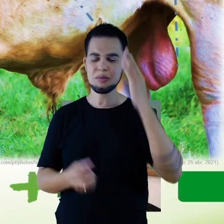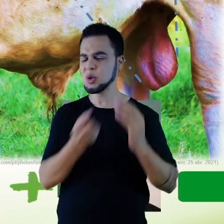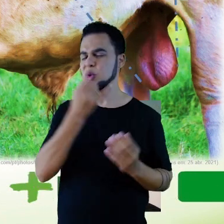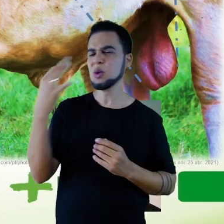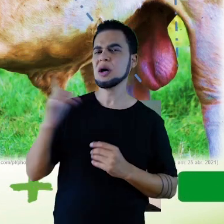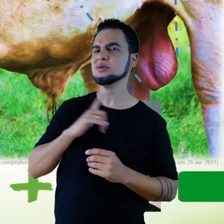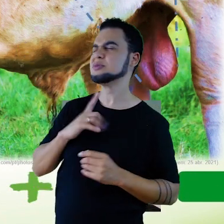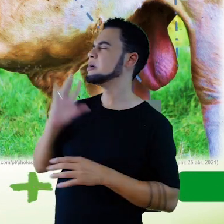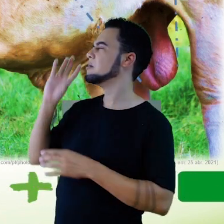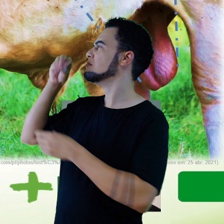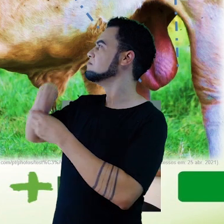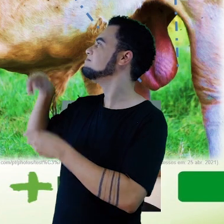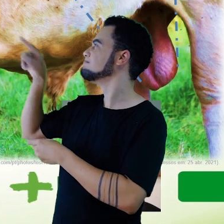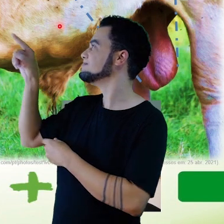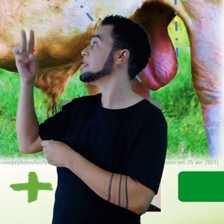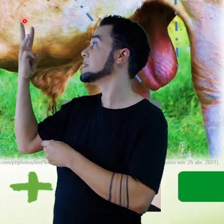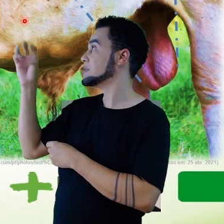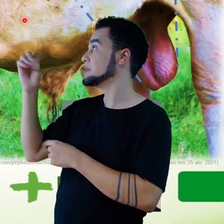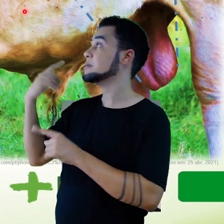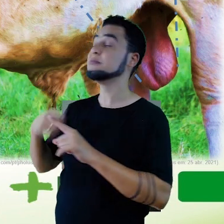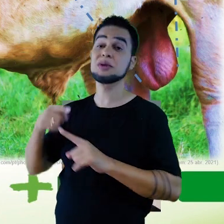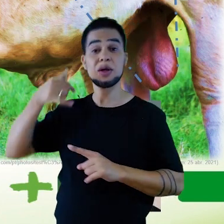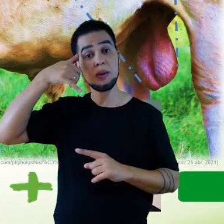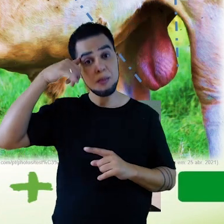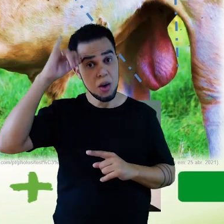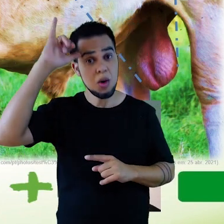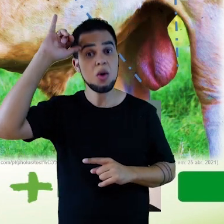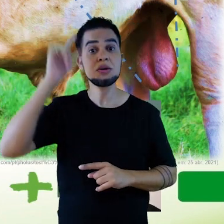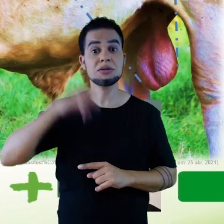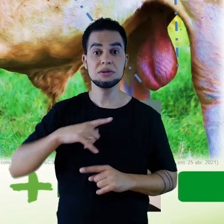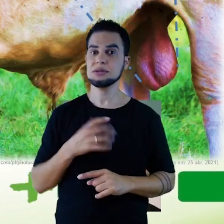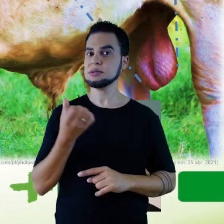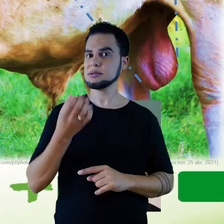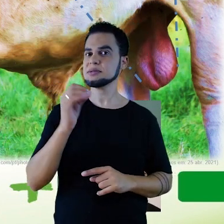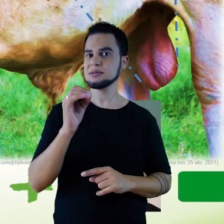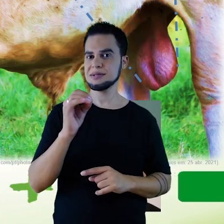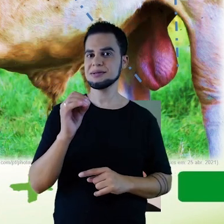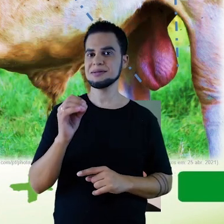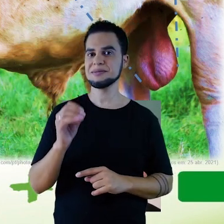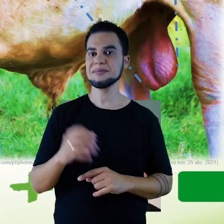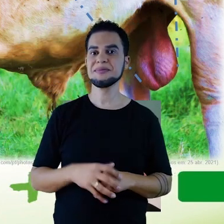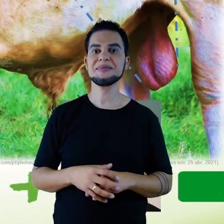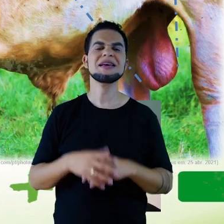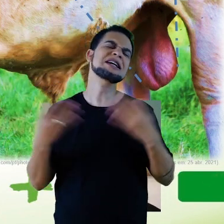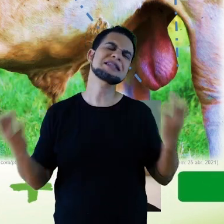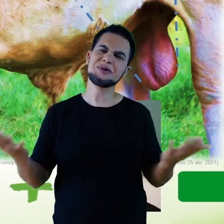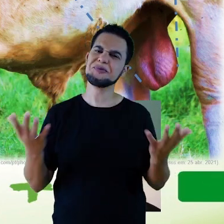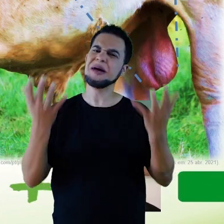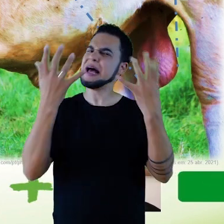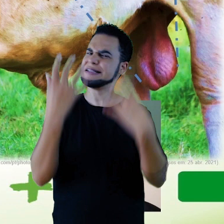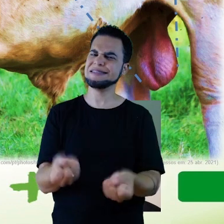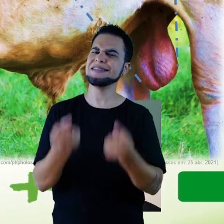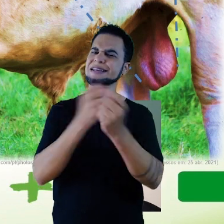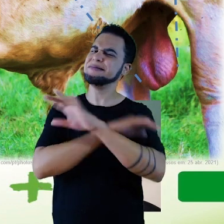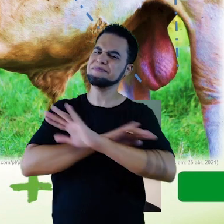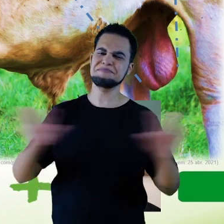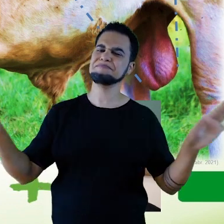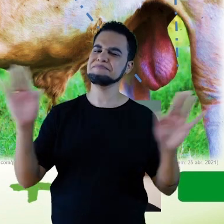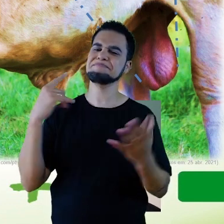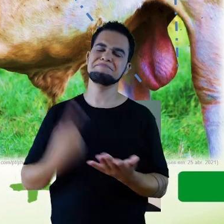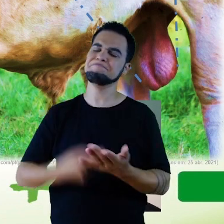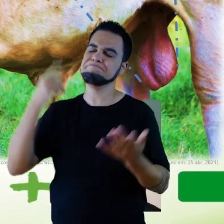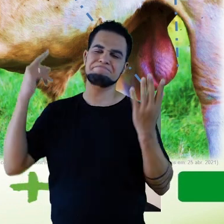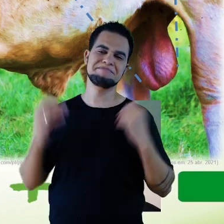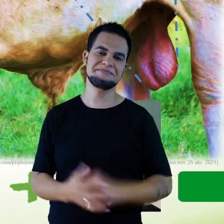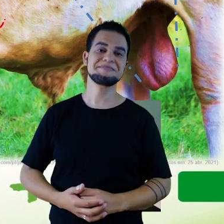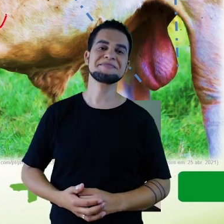desse espermatozoide? 30. Porque o boi tem 60. Gente, aceita porque é assim